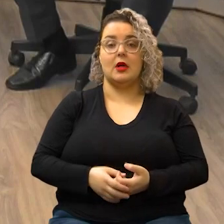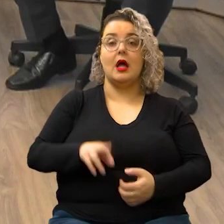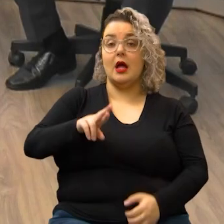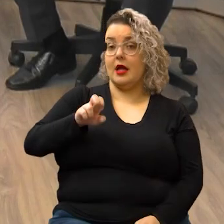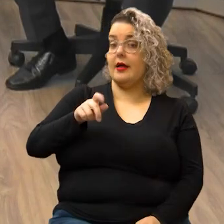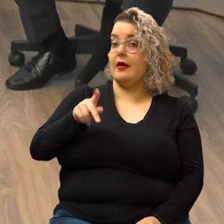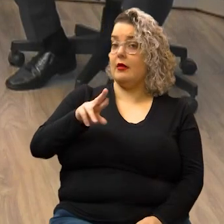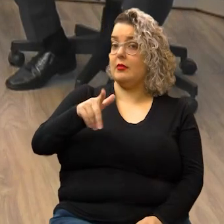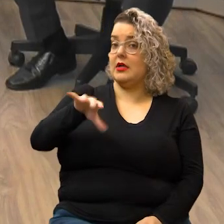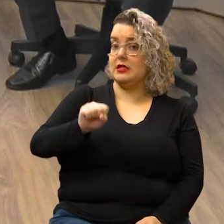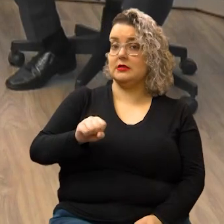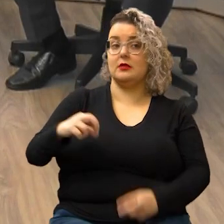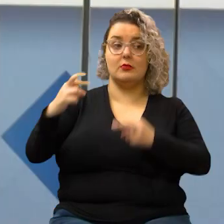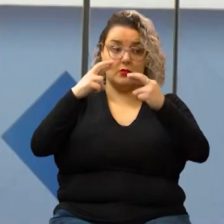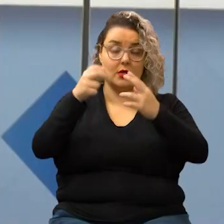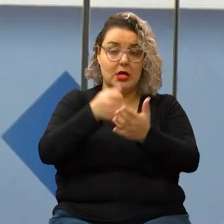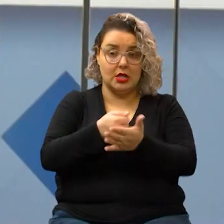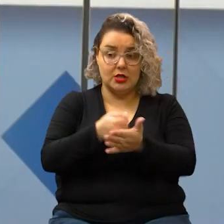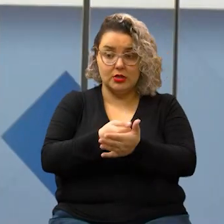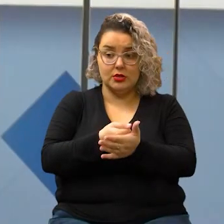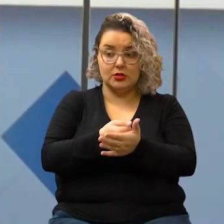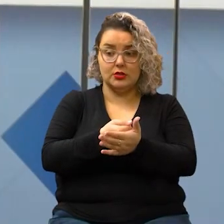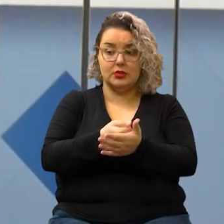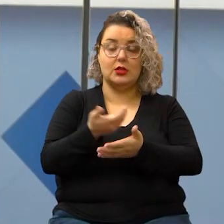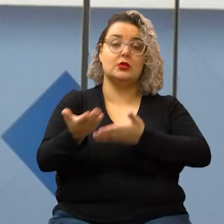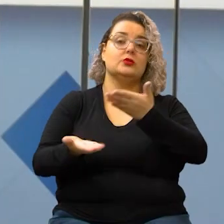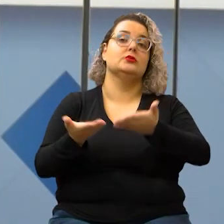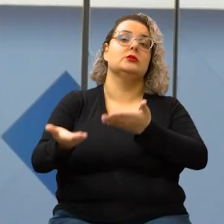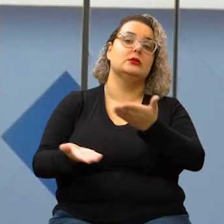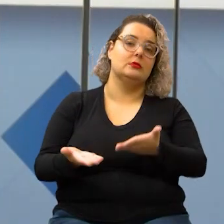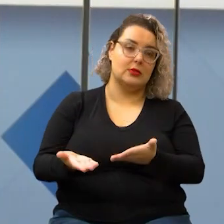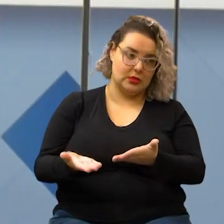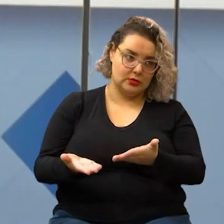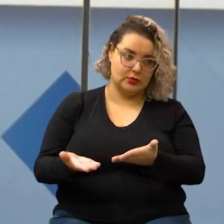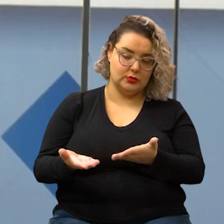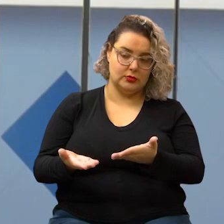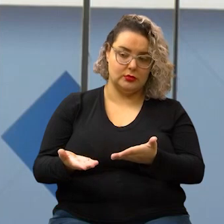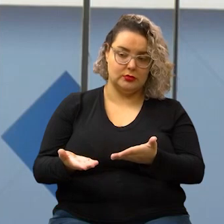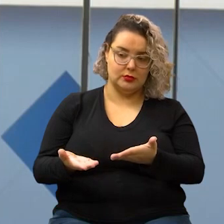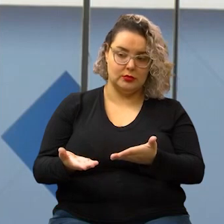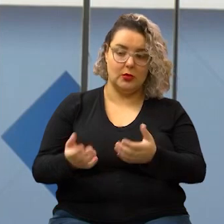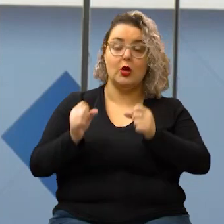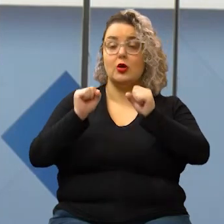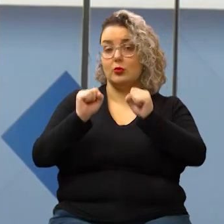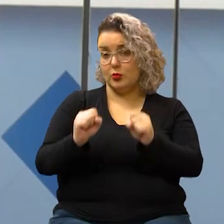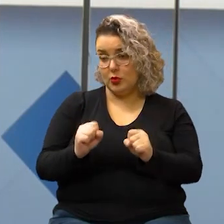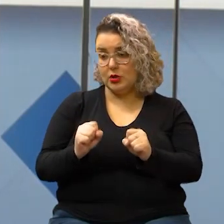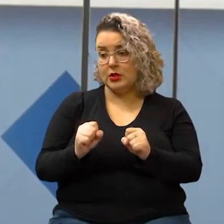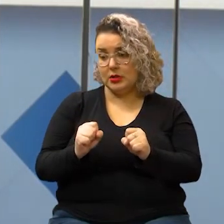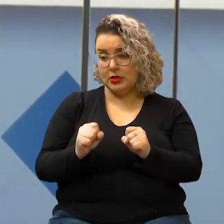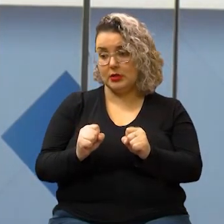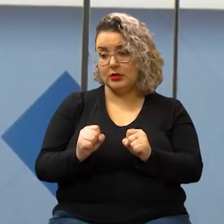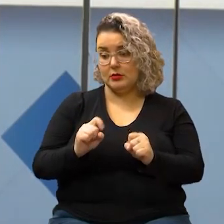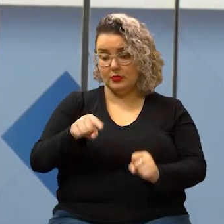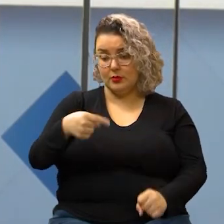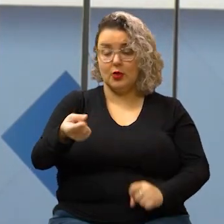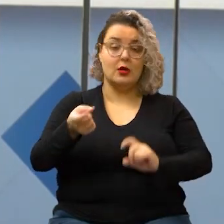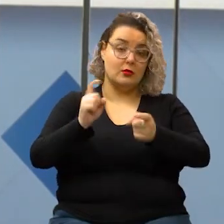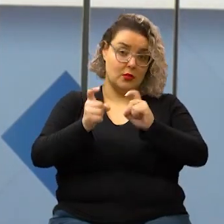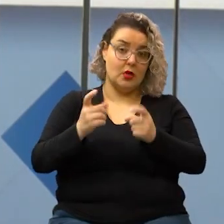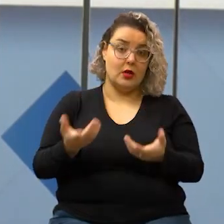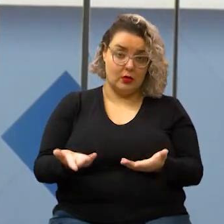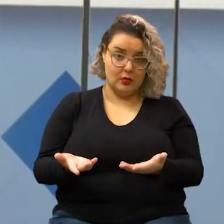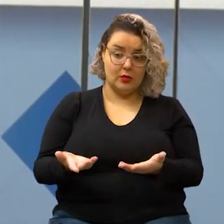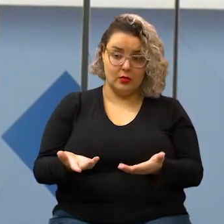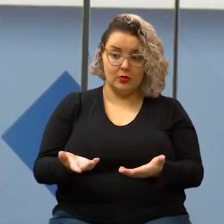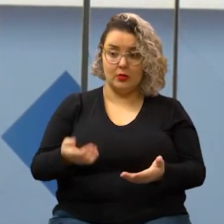que é a fiscalização severa, e o tratamento. Algo que poderia ser abordado até numa próxima reunião,